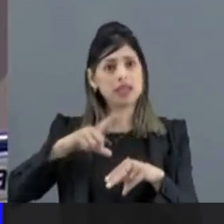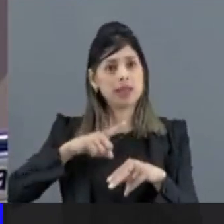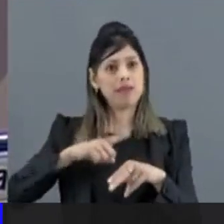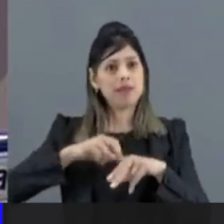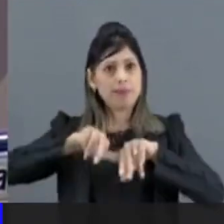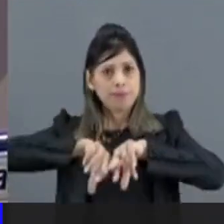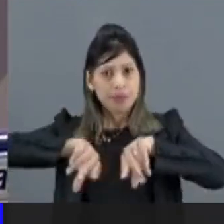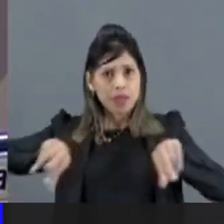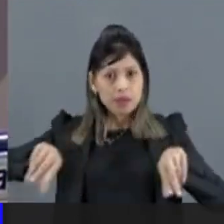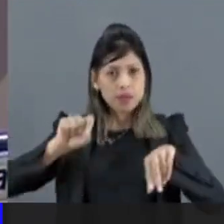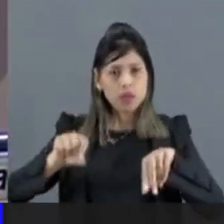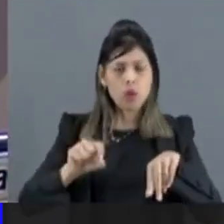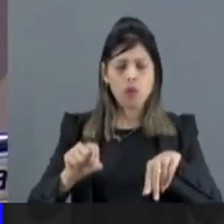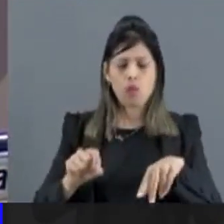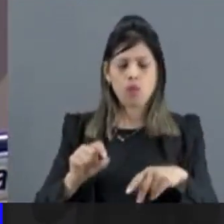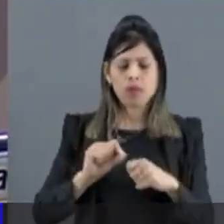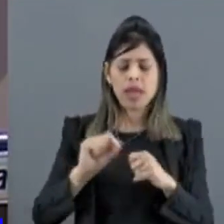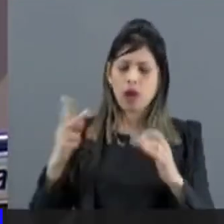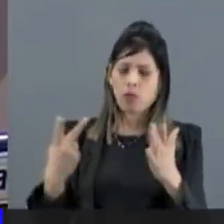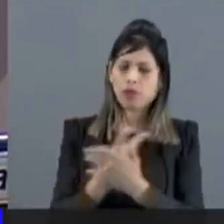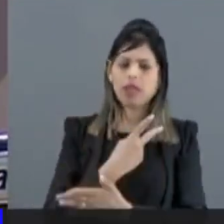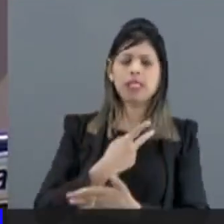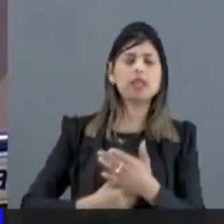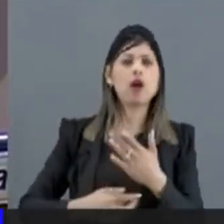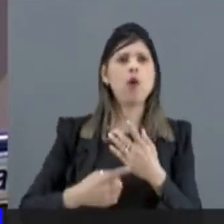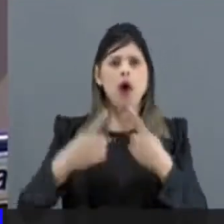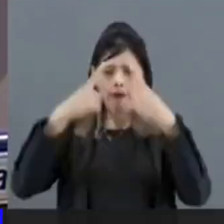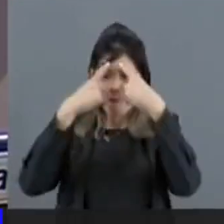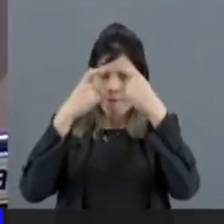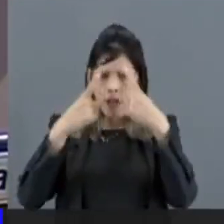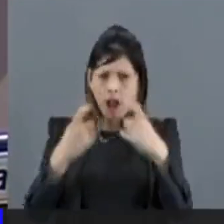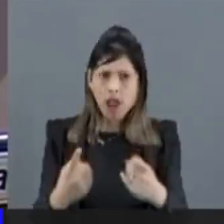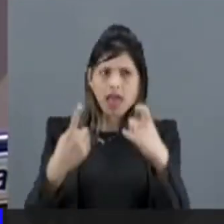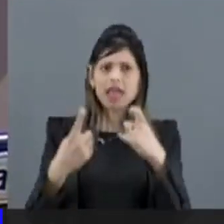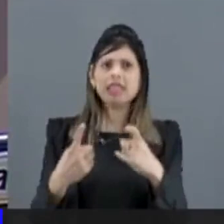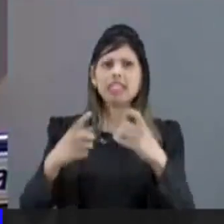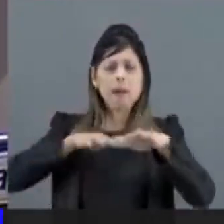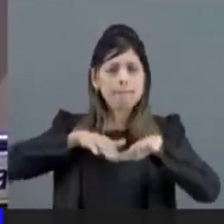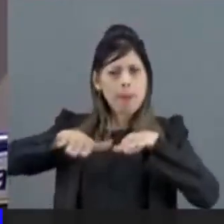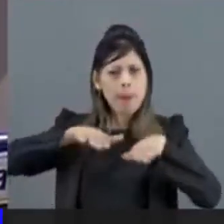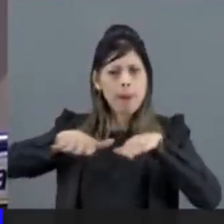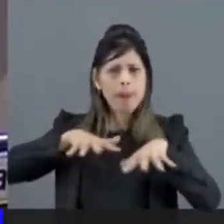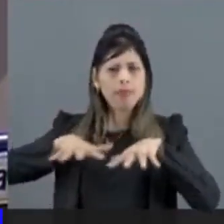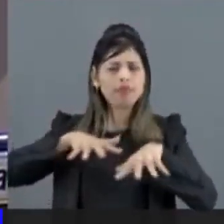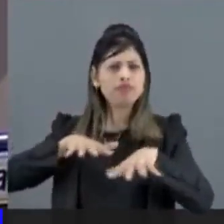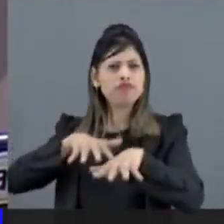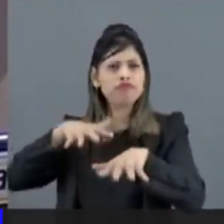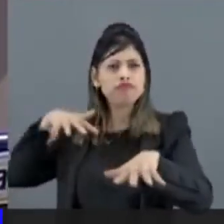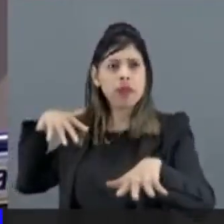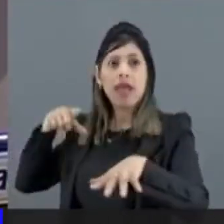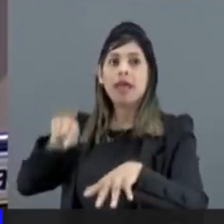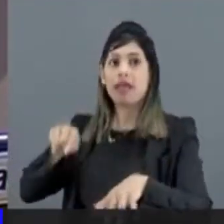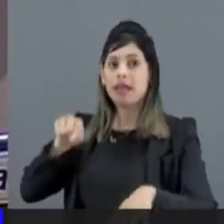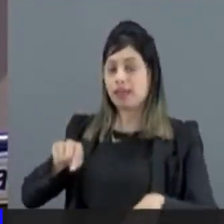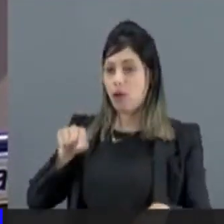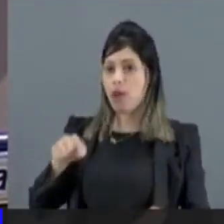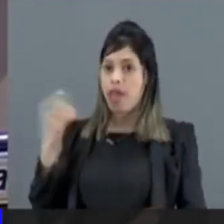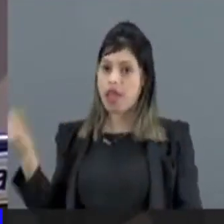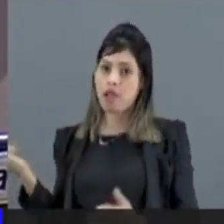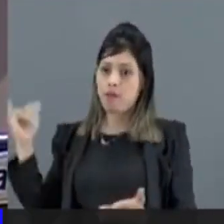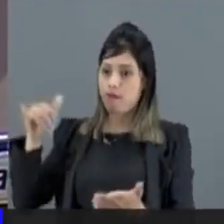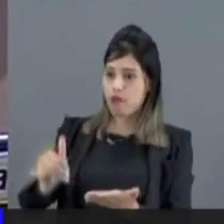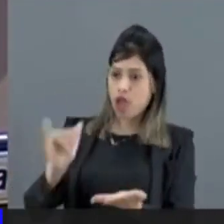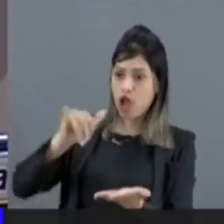que de que haveria atos violentos no final da de semana do 8 de janeiro Anderson Torres embarcou em viagem antecipada de